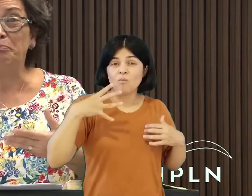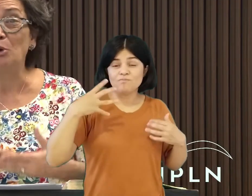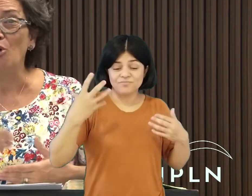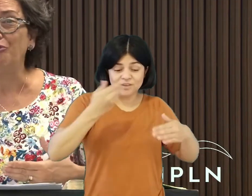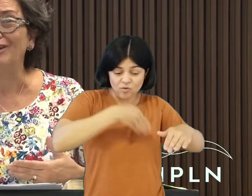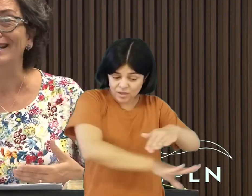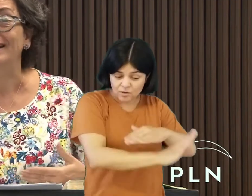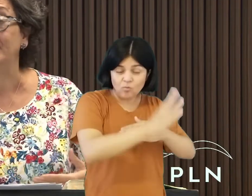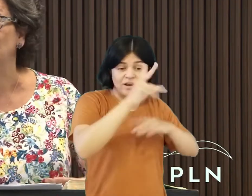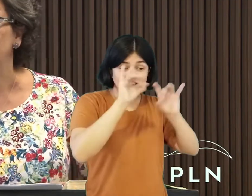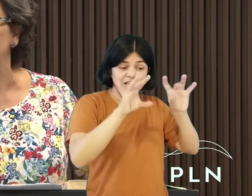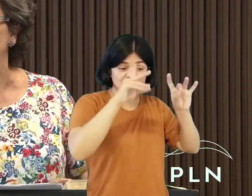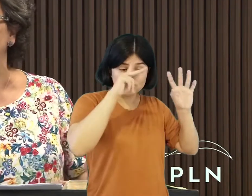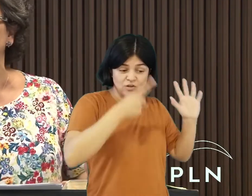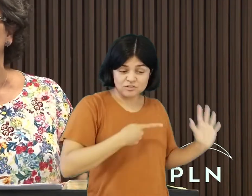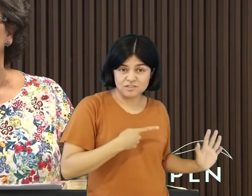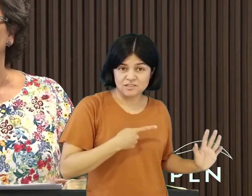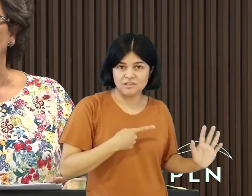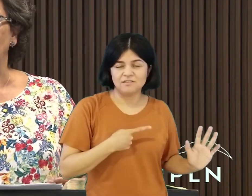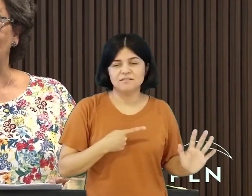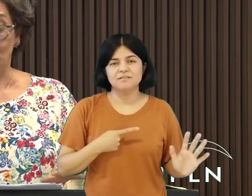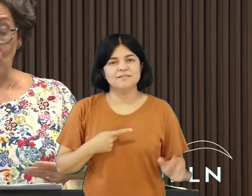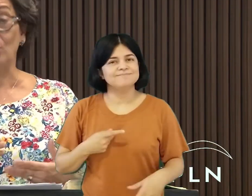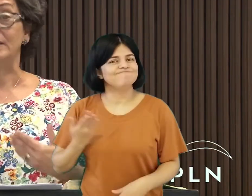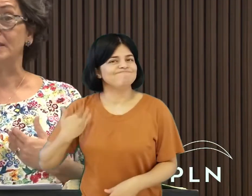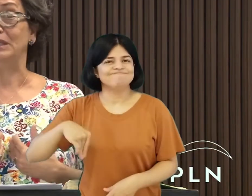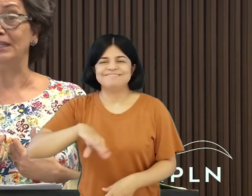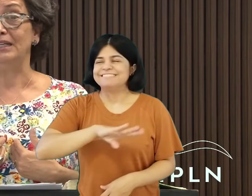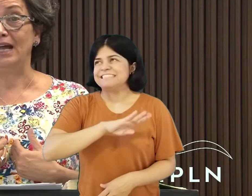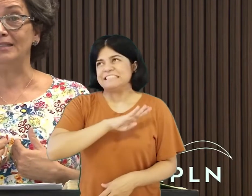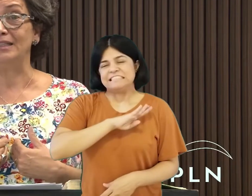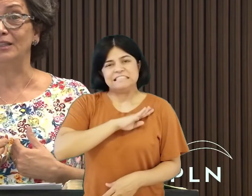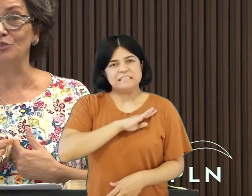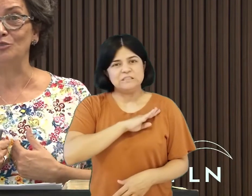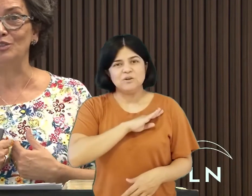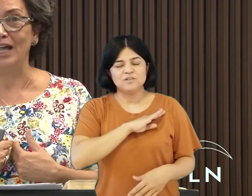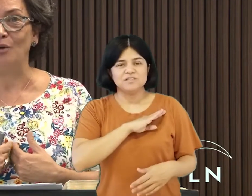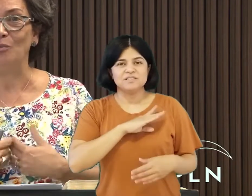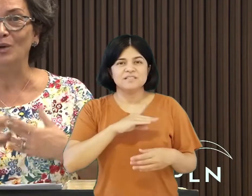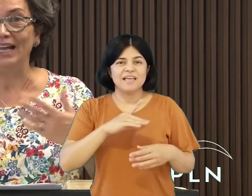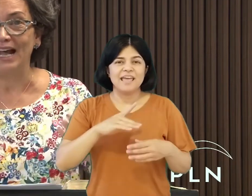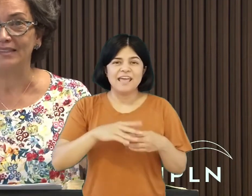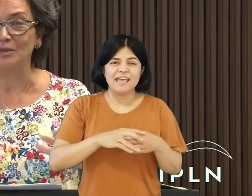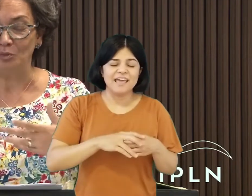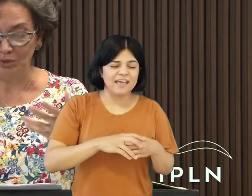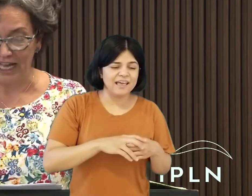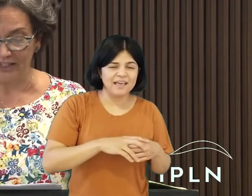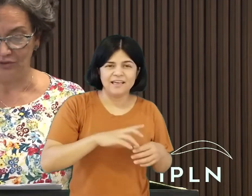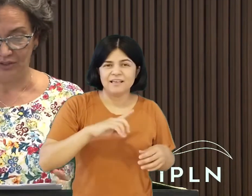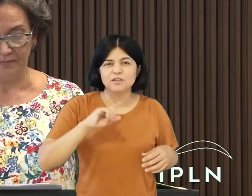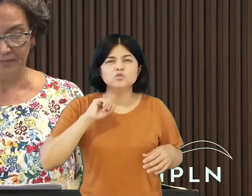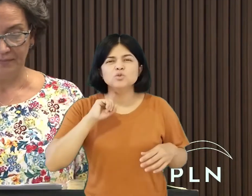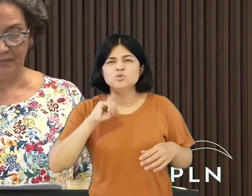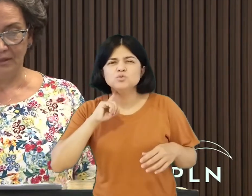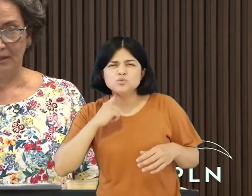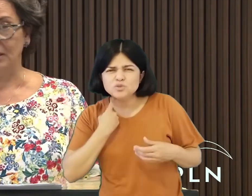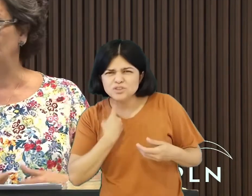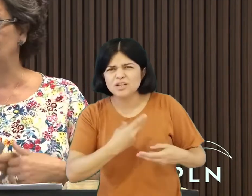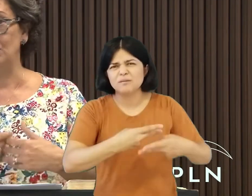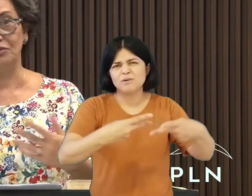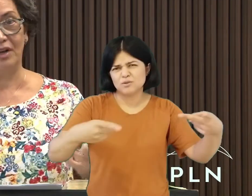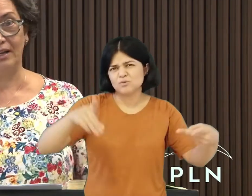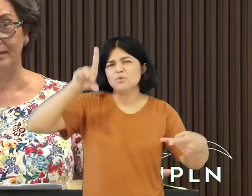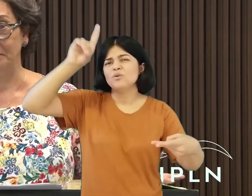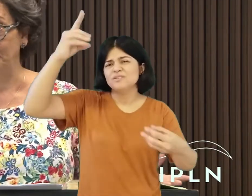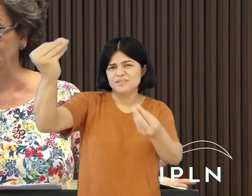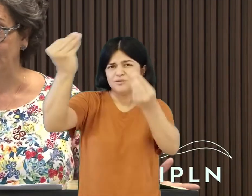Nós profanamos assim as coisas materiais que Deus nos dá como graça, como dádiva. E a